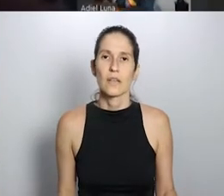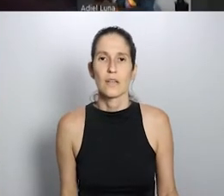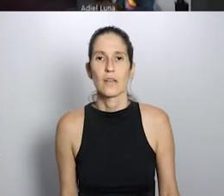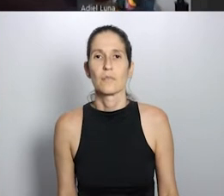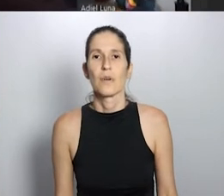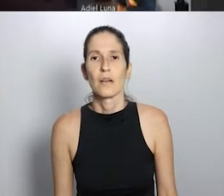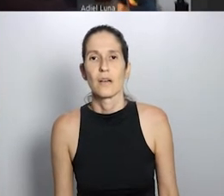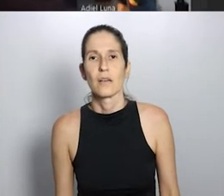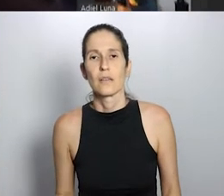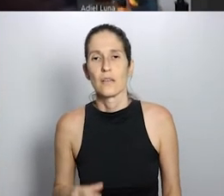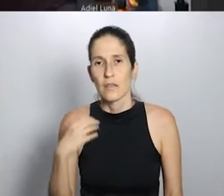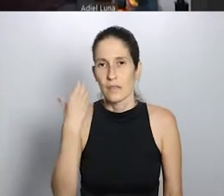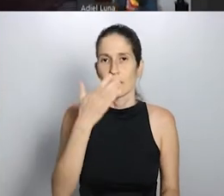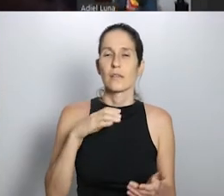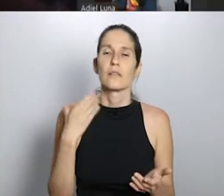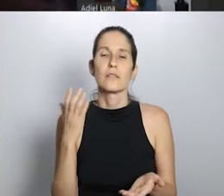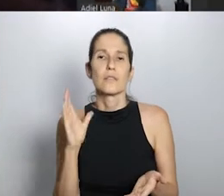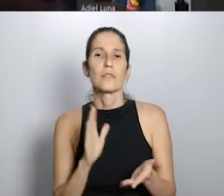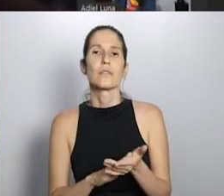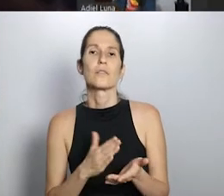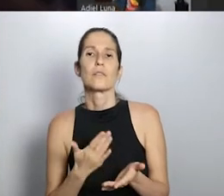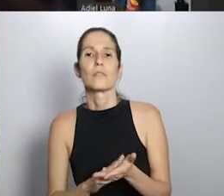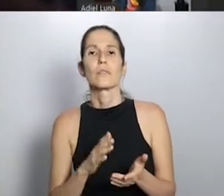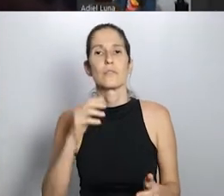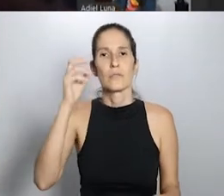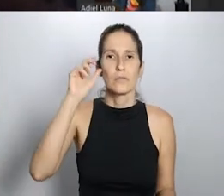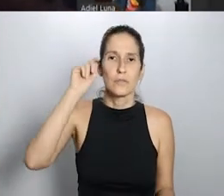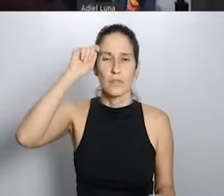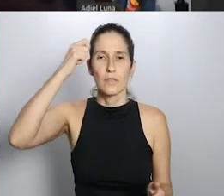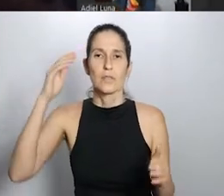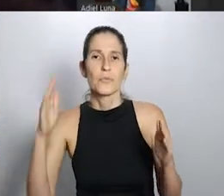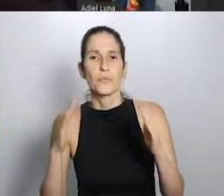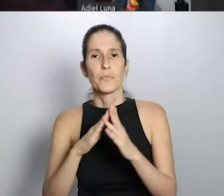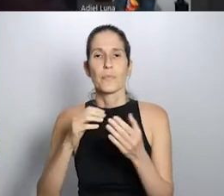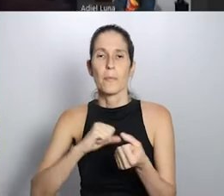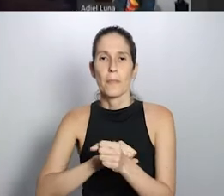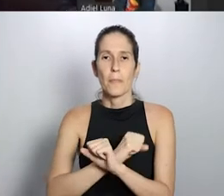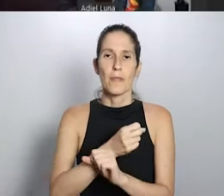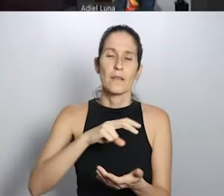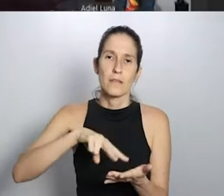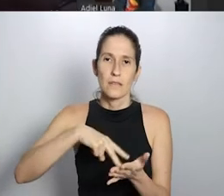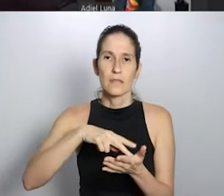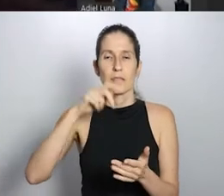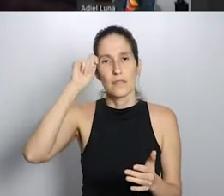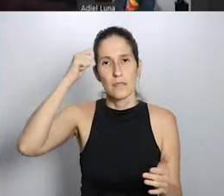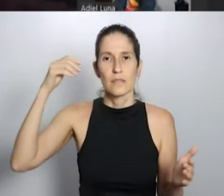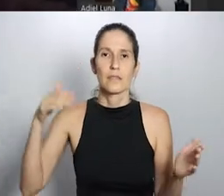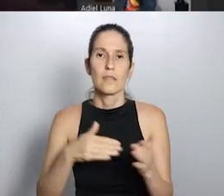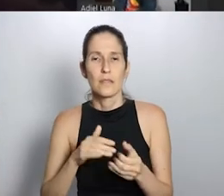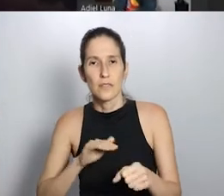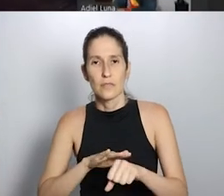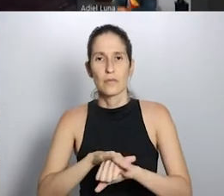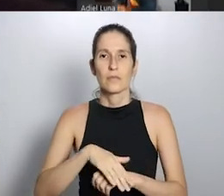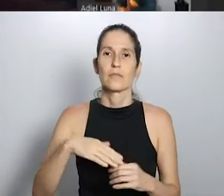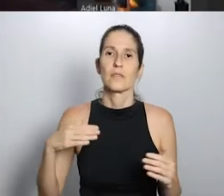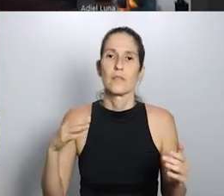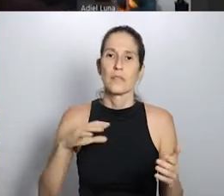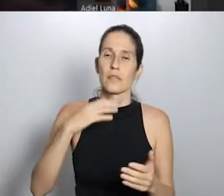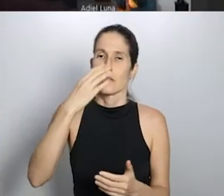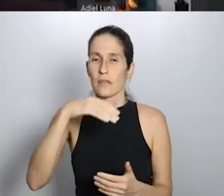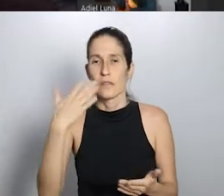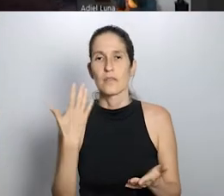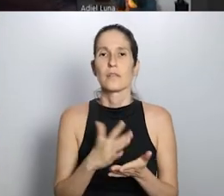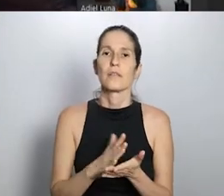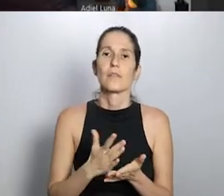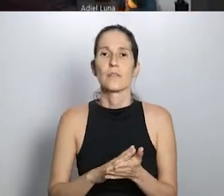Será que é o nosso amor que vem se acabar? Canta coco negro na senzala, canta negra até